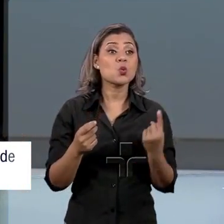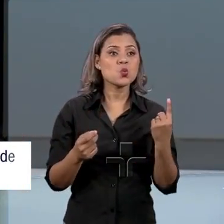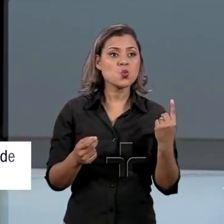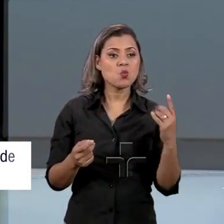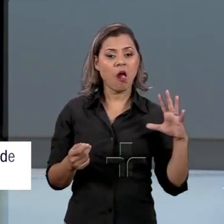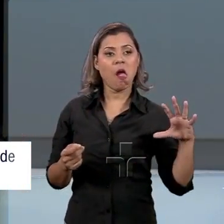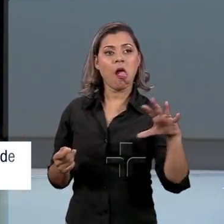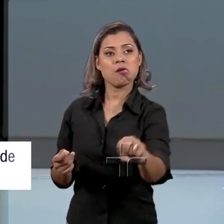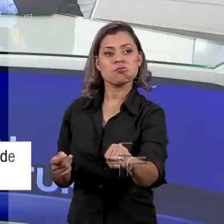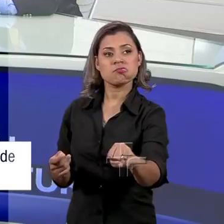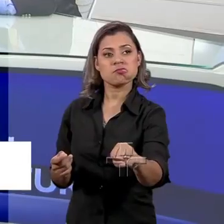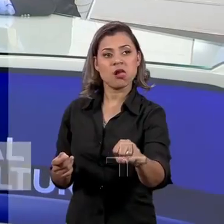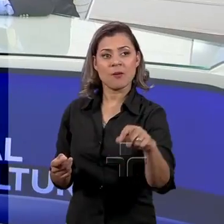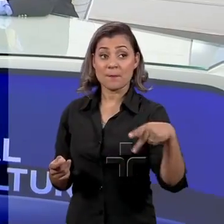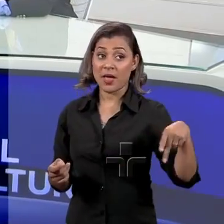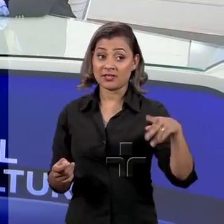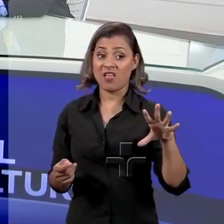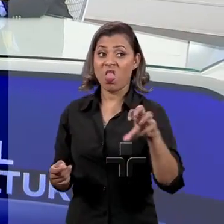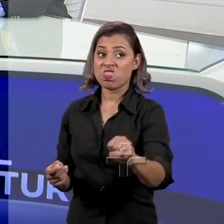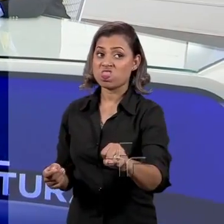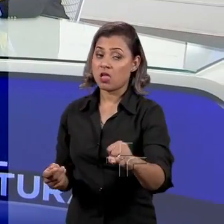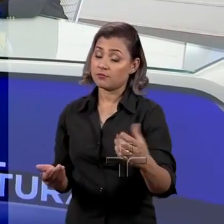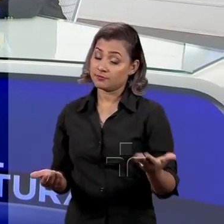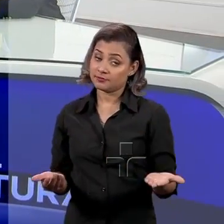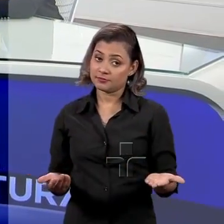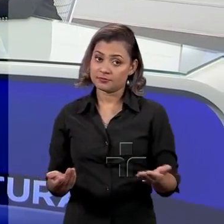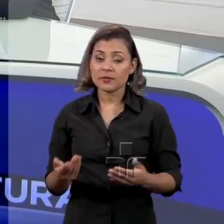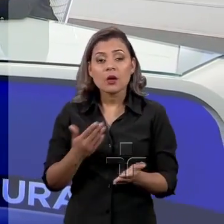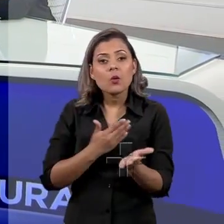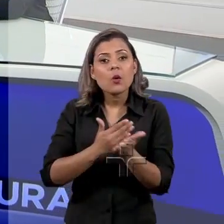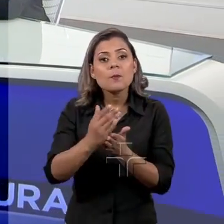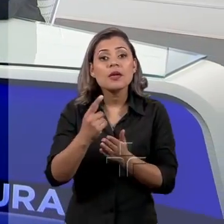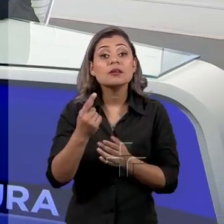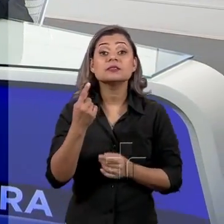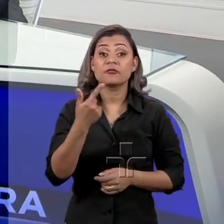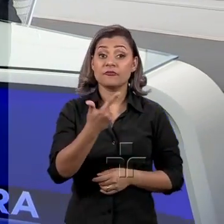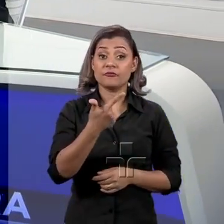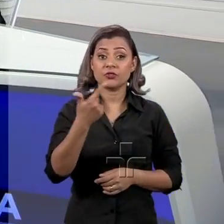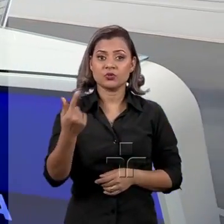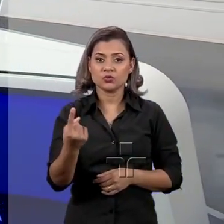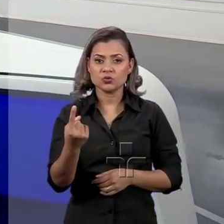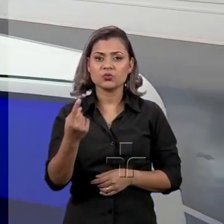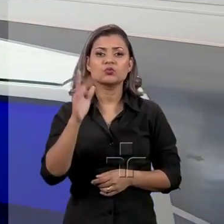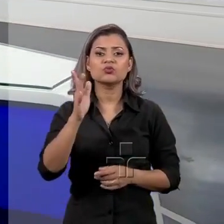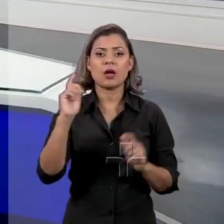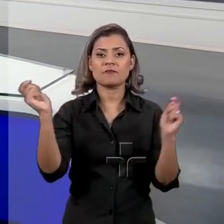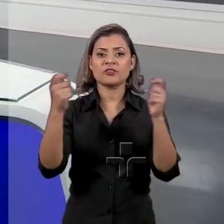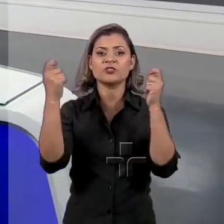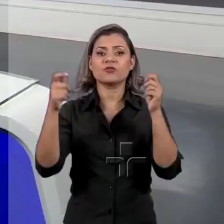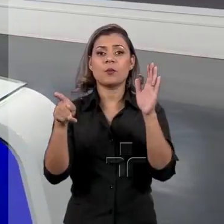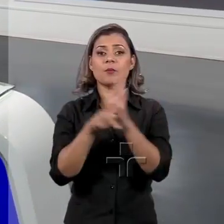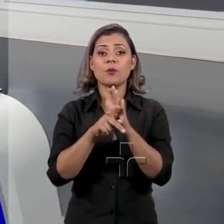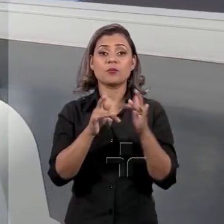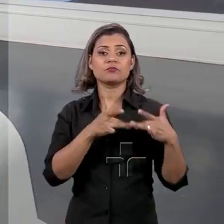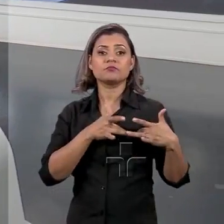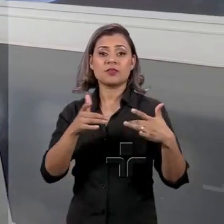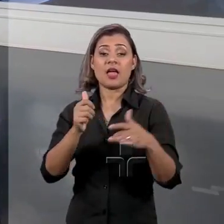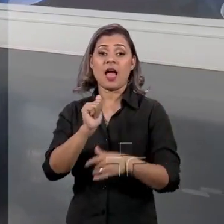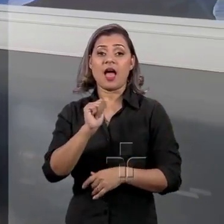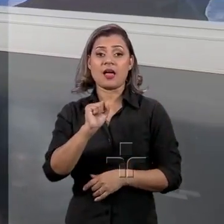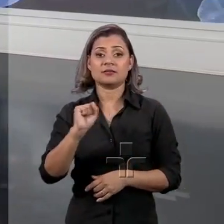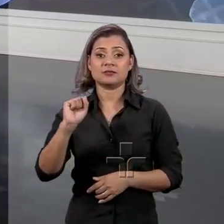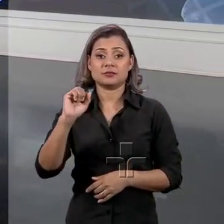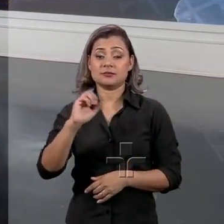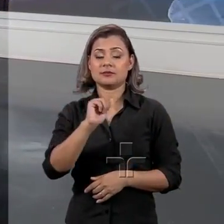deles. E começa daqui a pouco a 21ª edição do Teleton, a Maratona Solidária da ACD. A